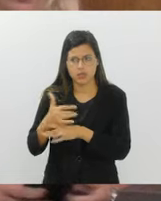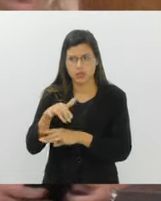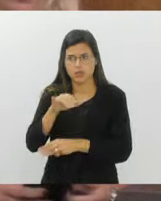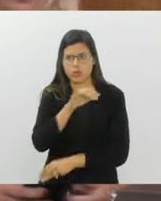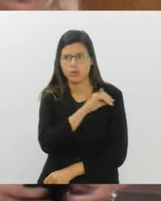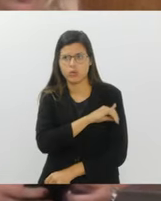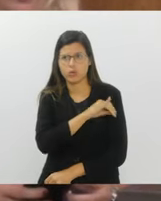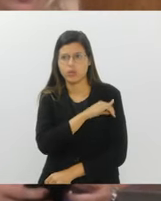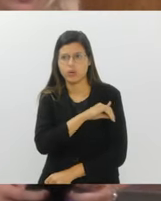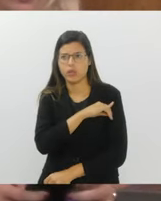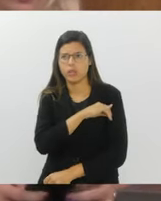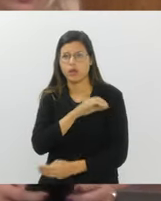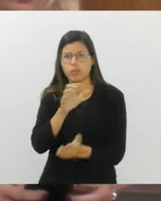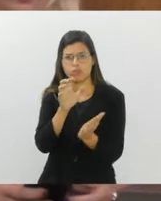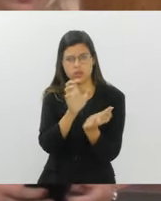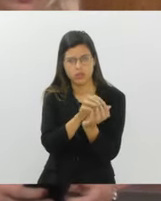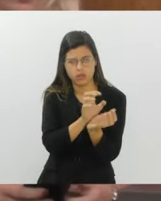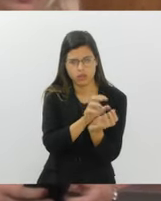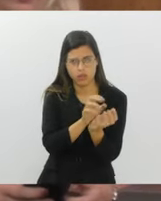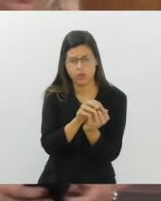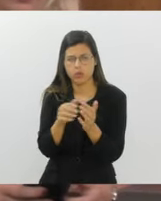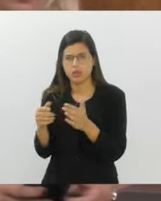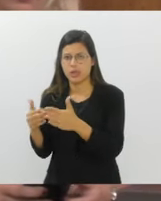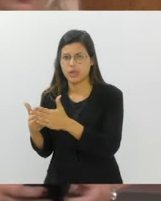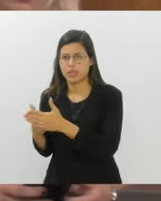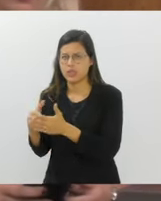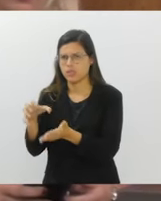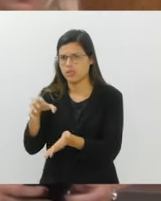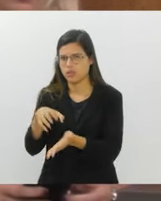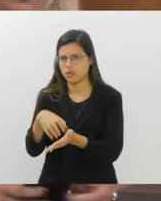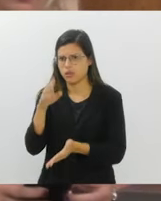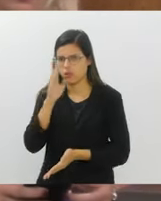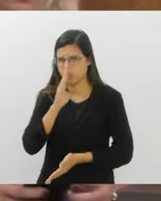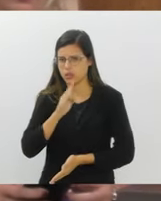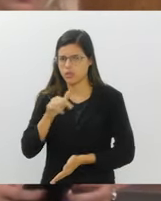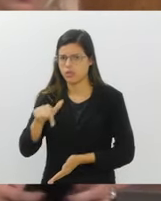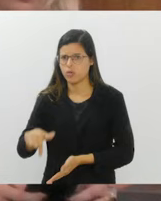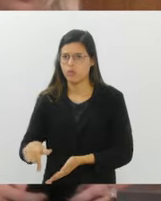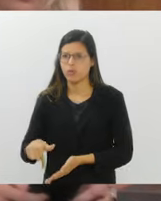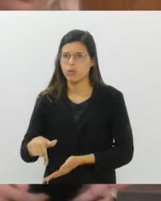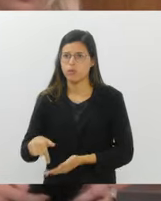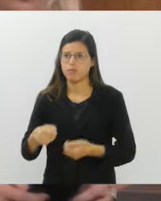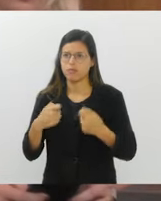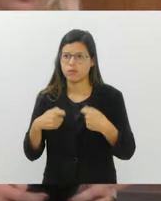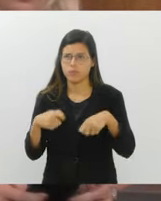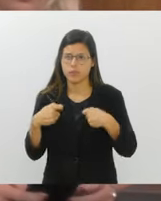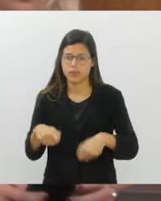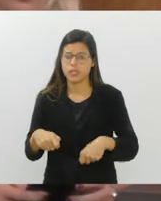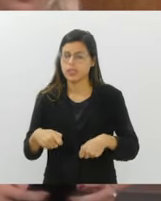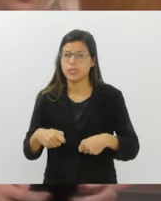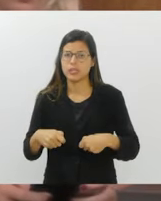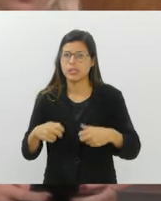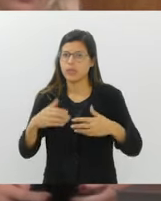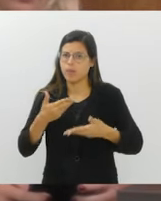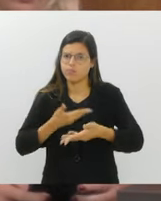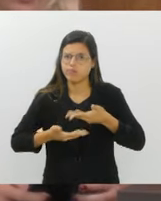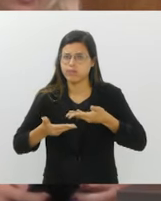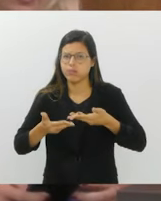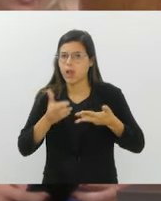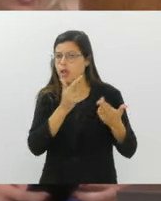passa de Santa Cruz à Central do Brasil, tem que estar sentado. Qual é a